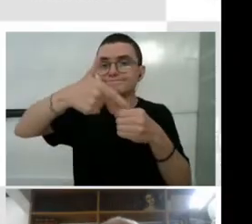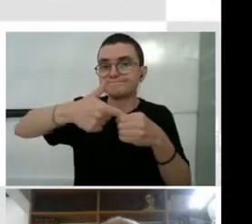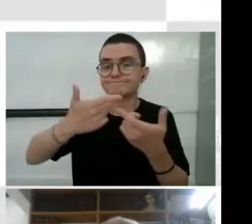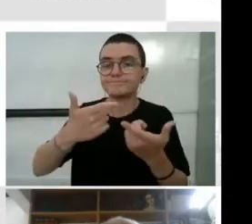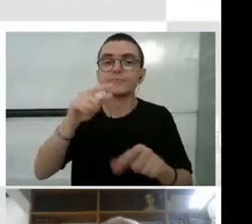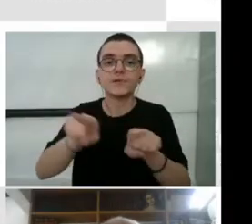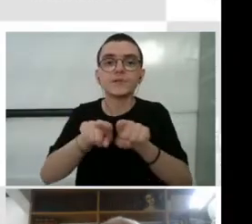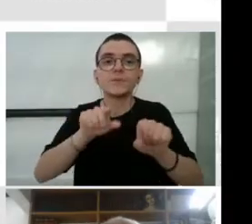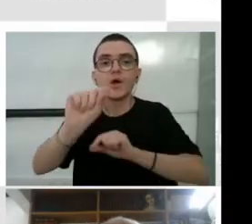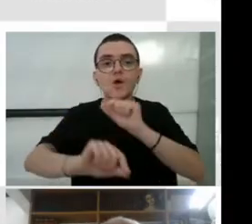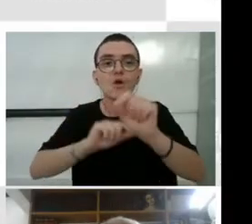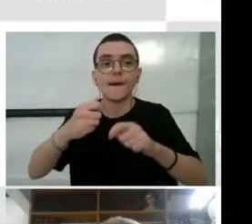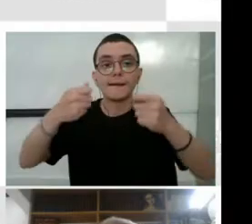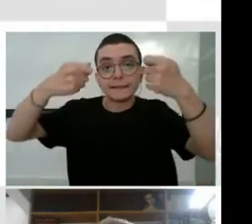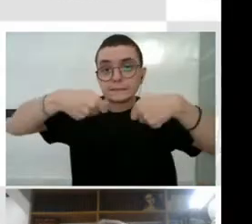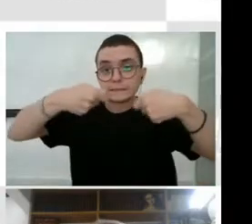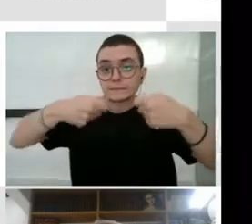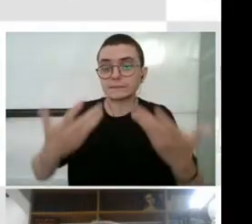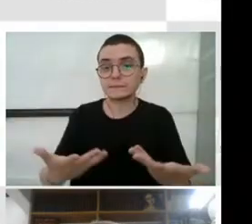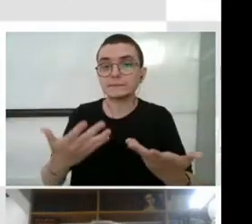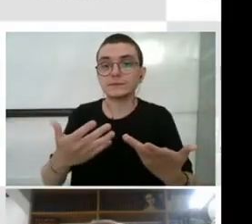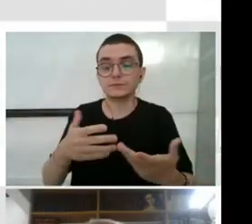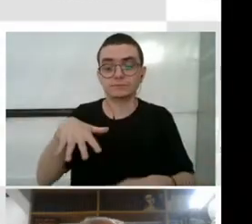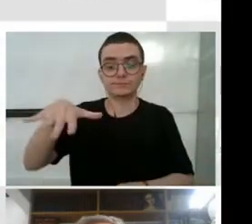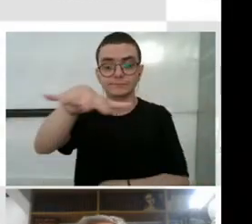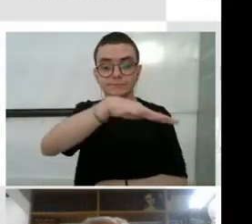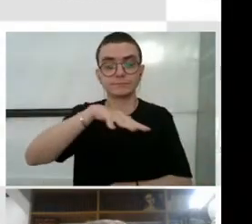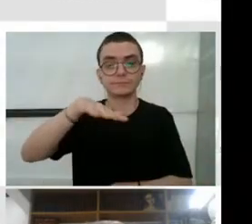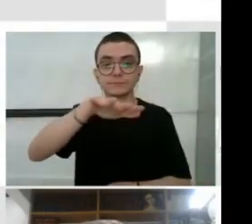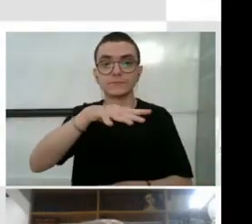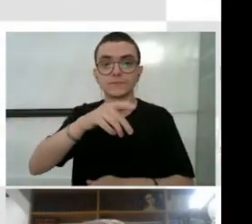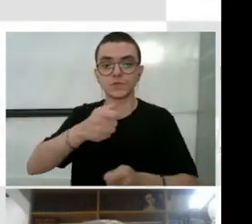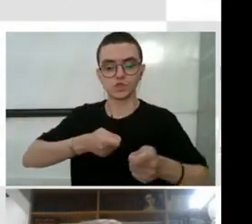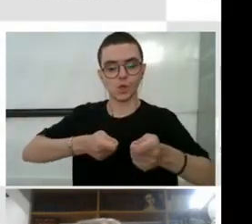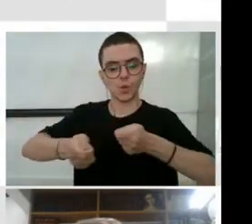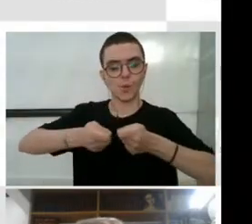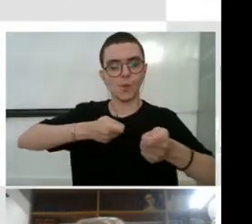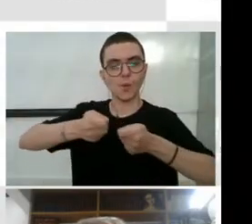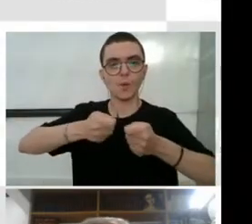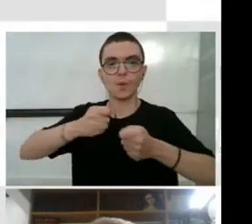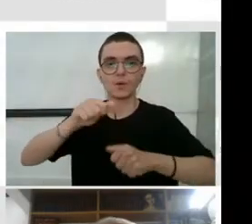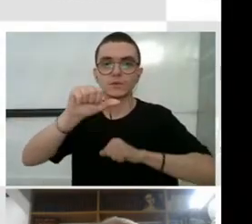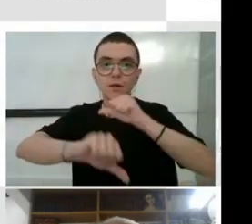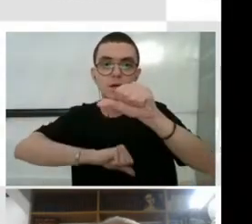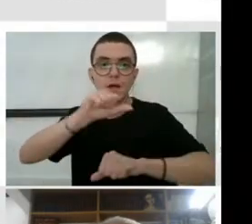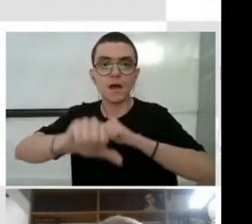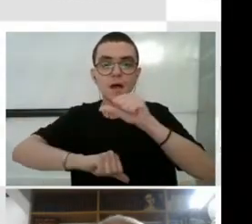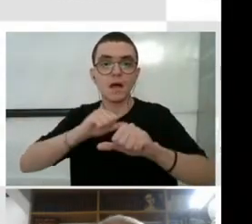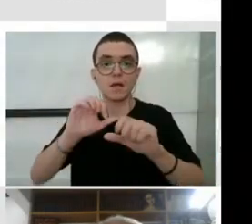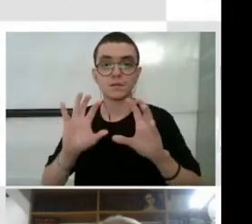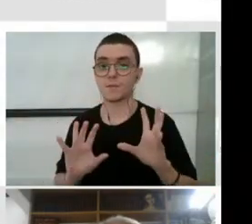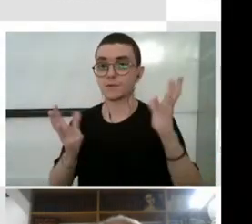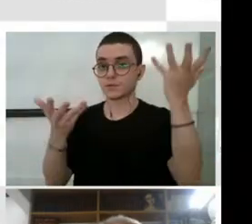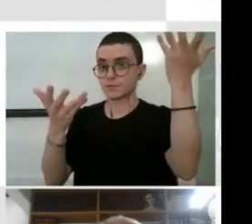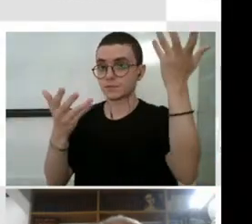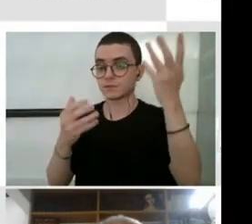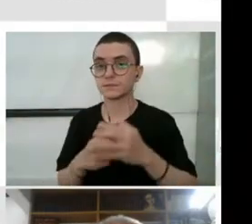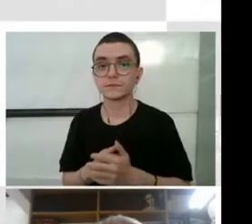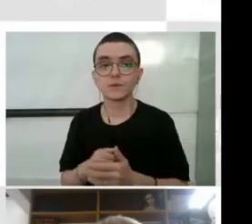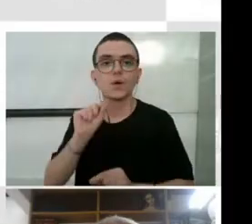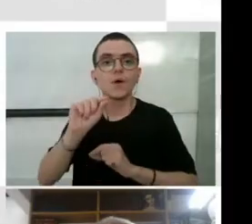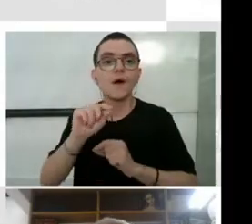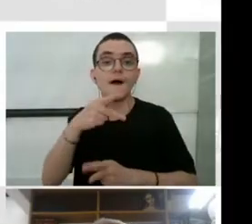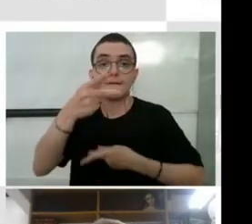tivéssemos num cenário de contenção das mudanças climáticas, né? Então, aqui estamos falando da